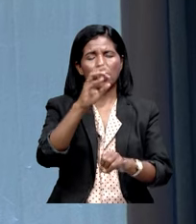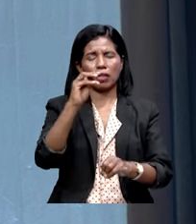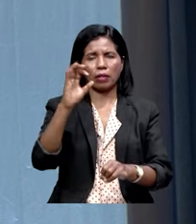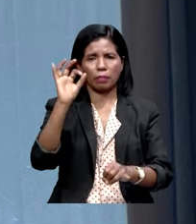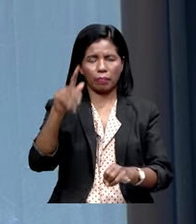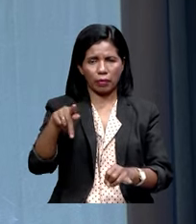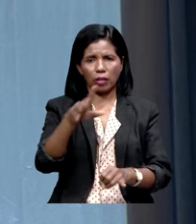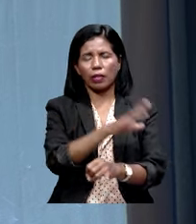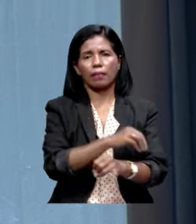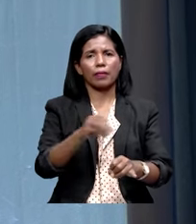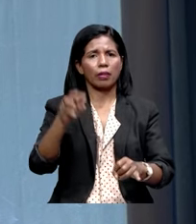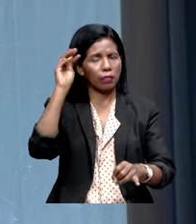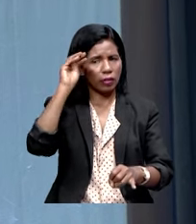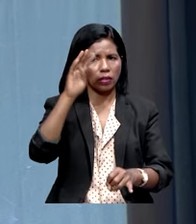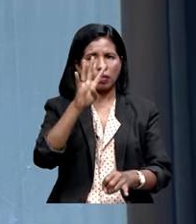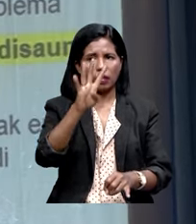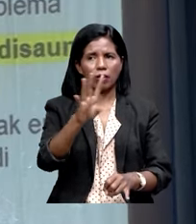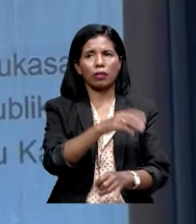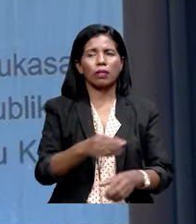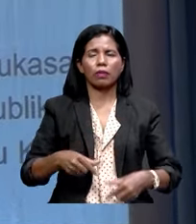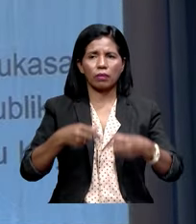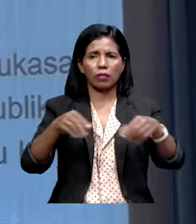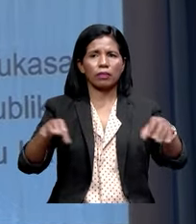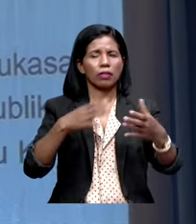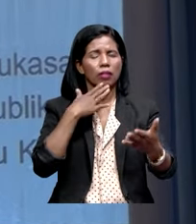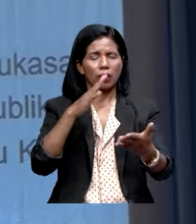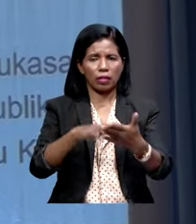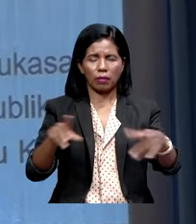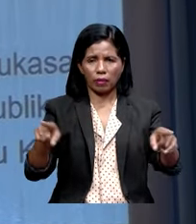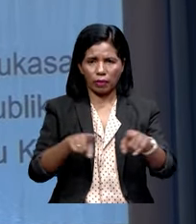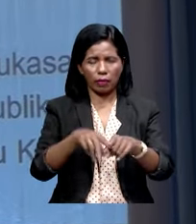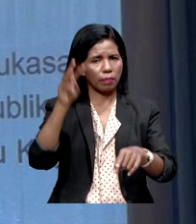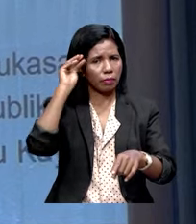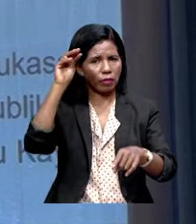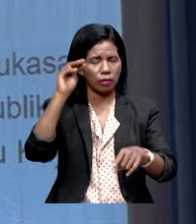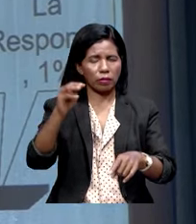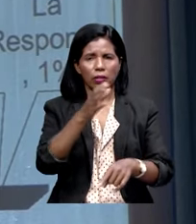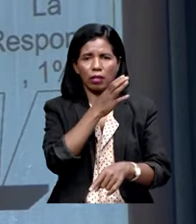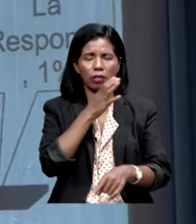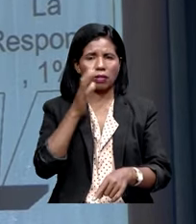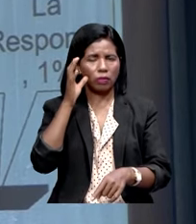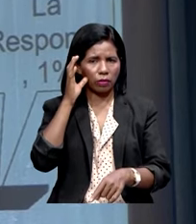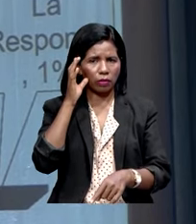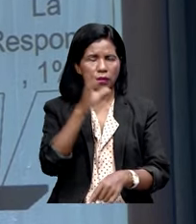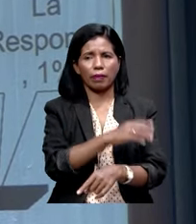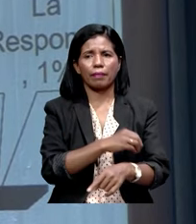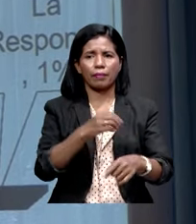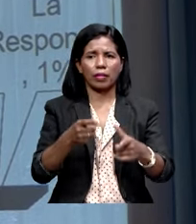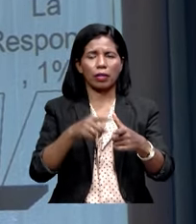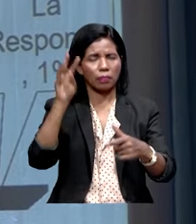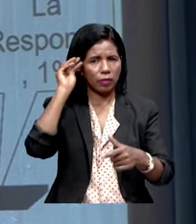Aturu e o Ministério Hat, né, prestação de serviço lá dia com a Canessan, Ministério Agricultura, Pecuária e Pesca no